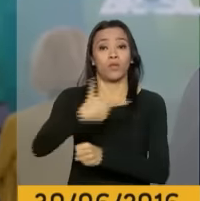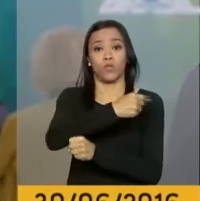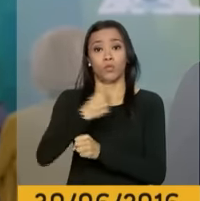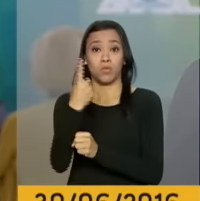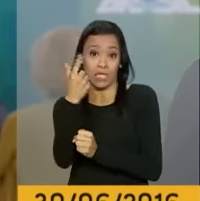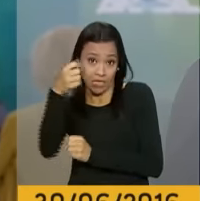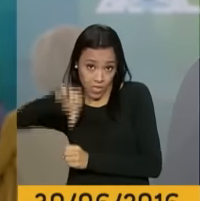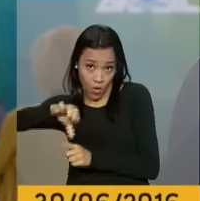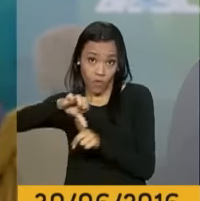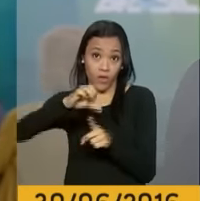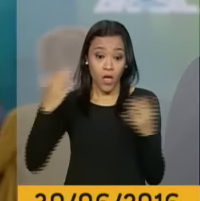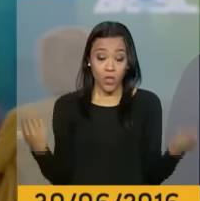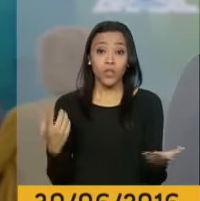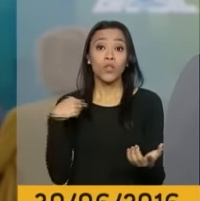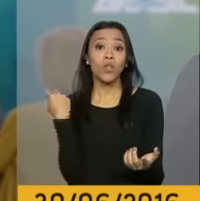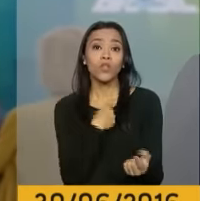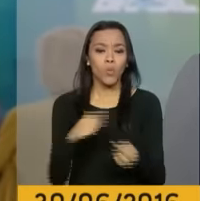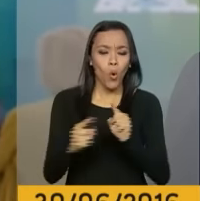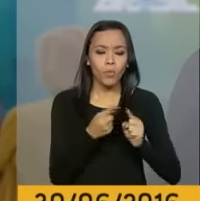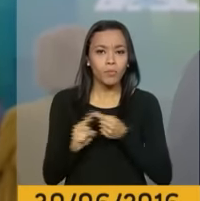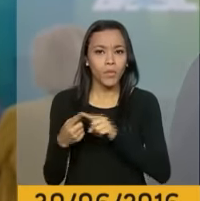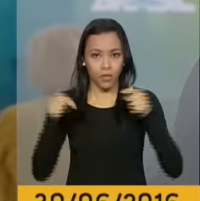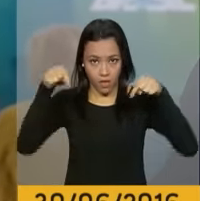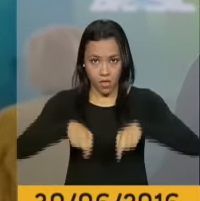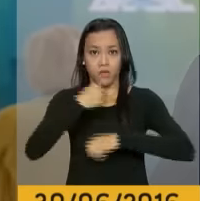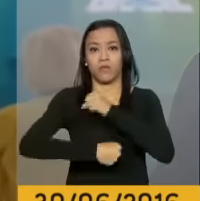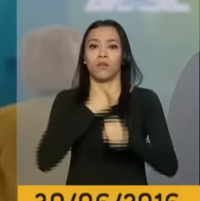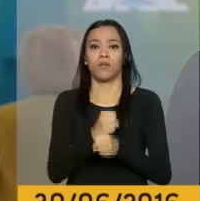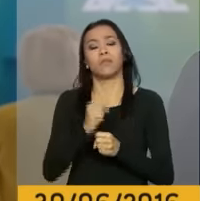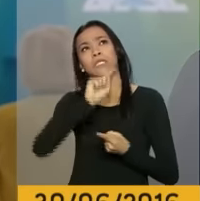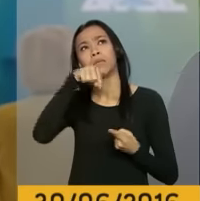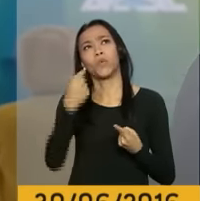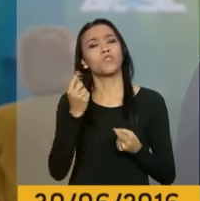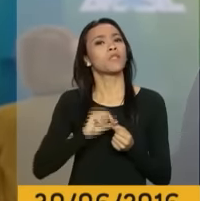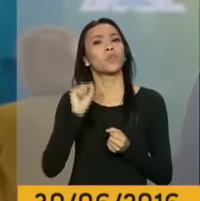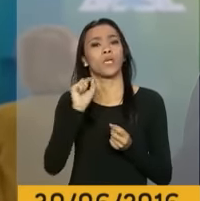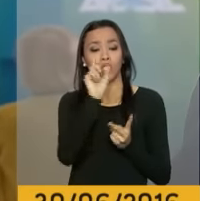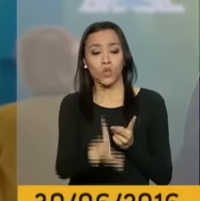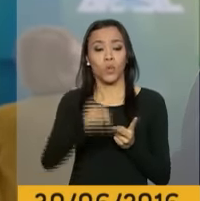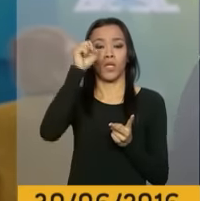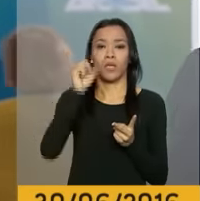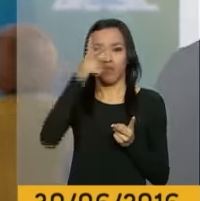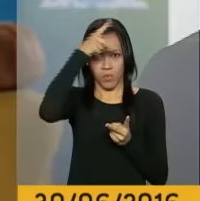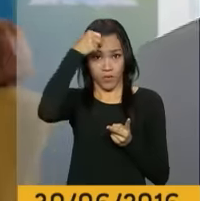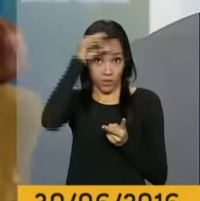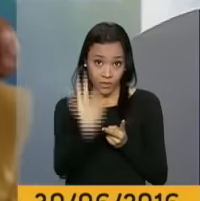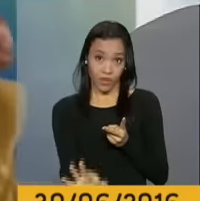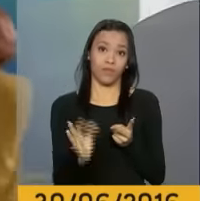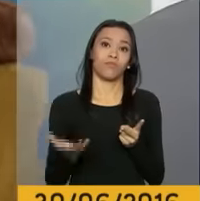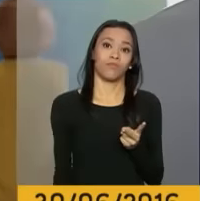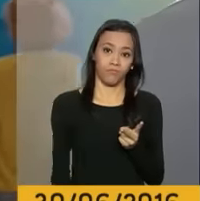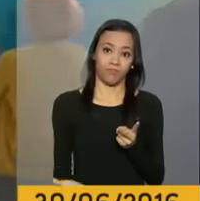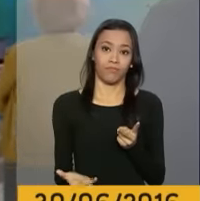ano. A outra é a gente fazer realmente a escolha e a eleição do prefeito certo. Perfeito.